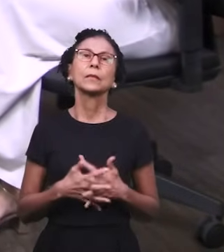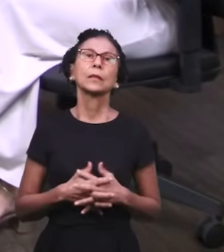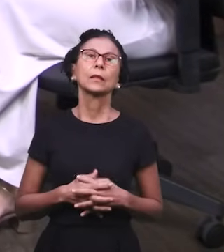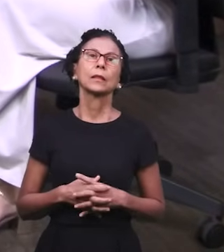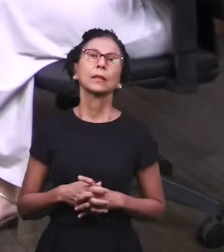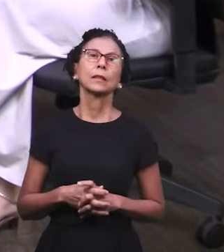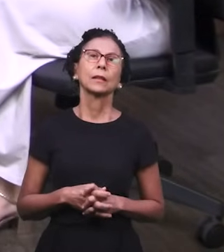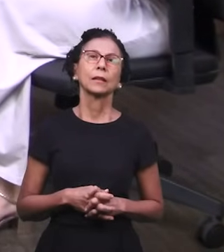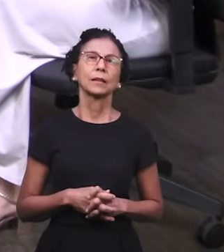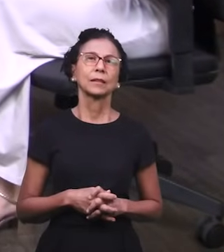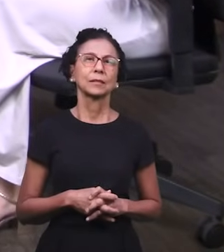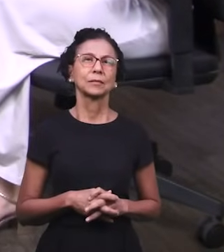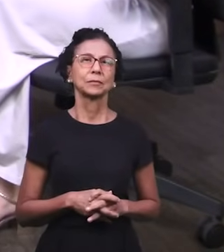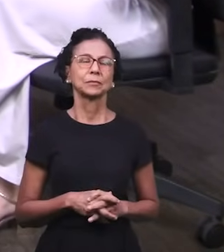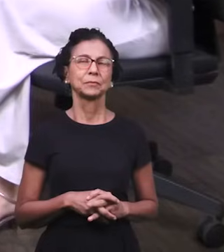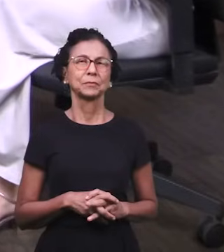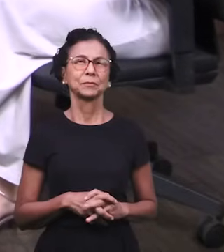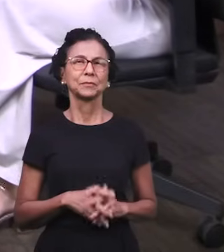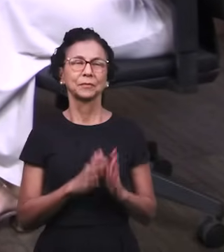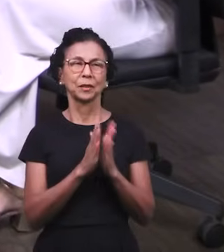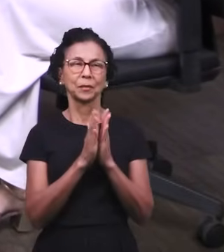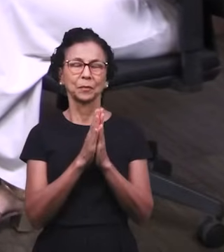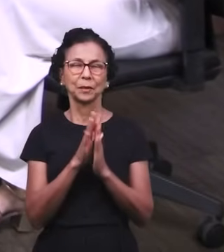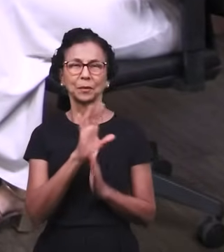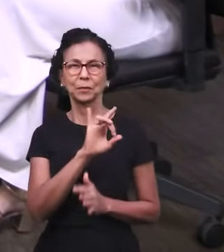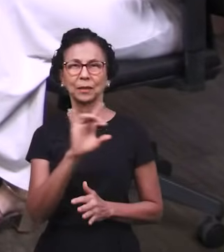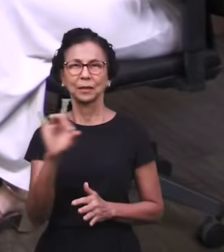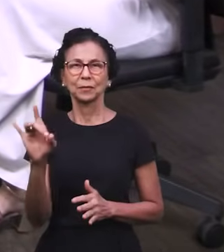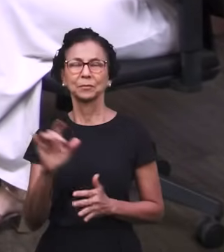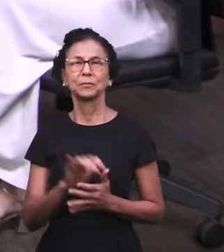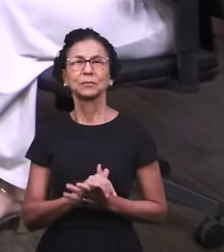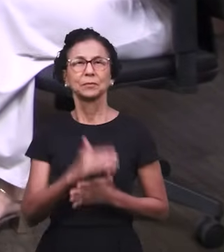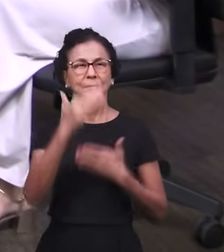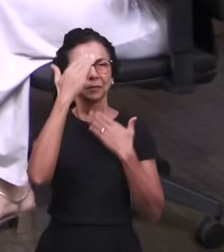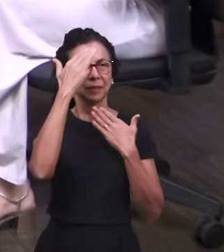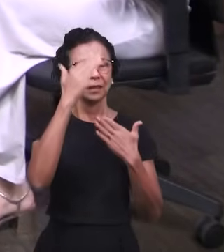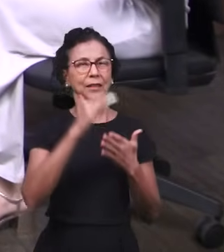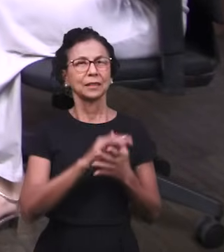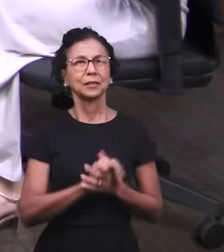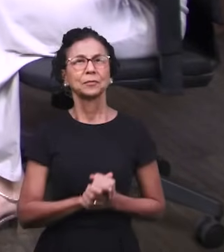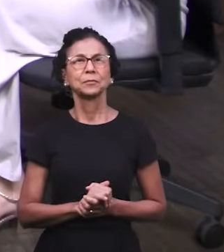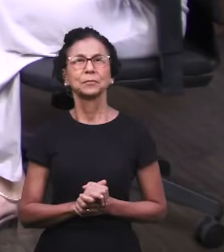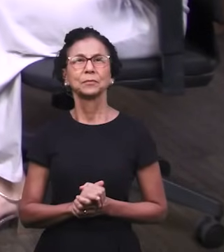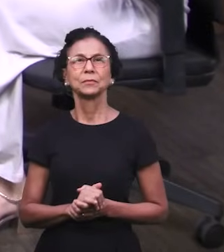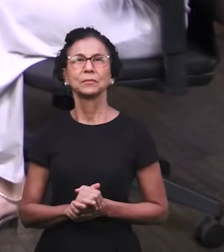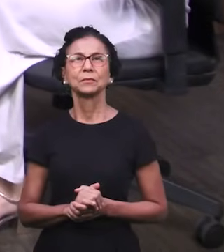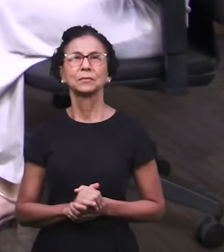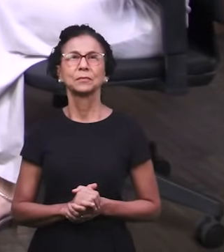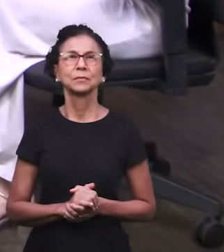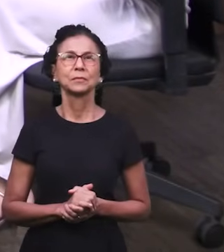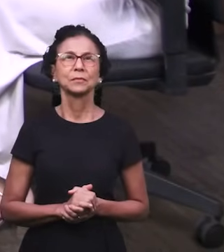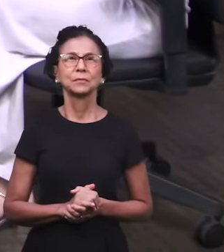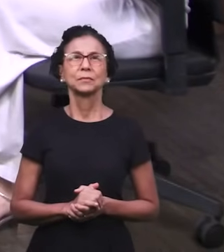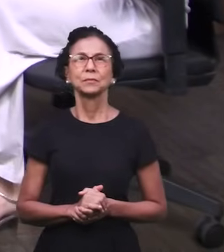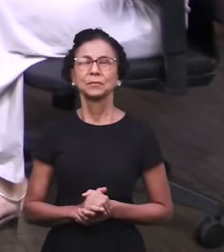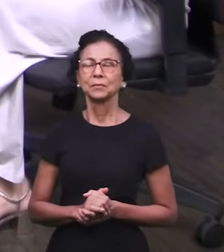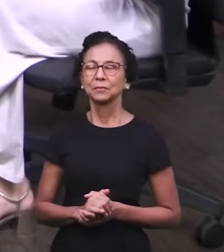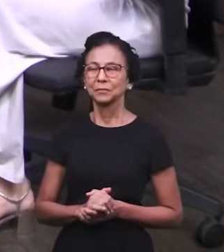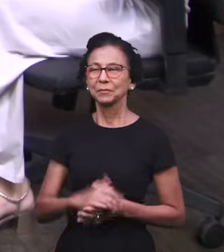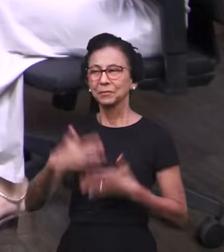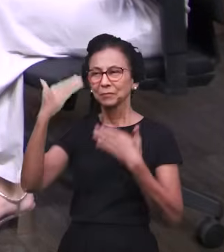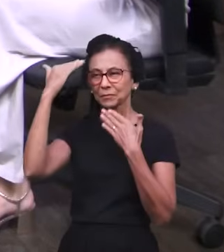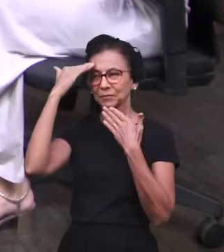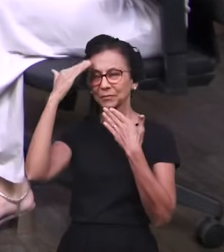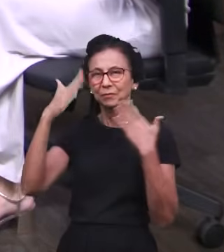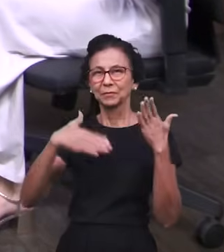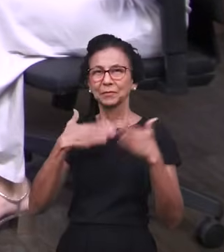Mas é bom, ora por todos, que Deus vai abençoar. Isso, amém. Fernando, amém. Obrigado, querido, está conosco aqui. Paz do Senhor. Eu que agradeço, uma alegria